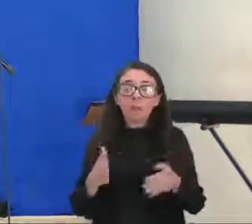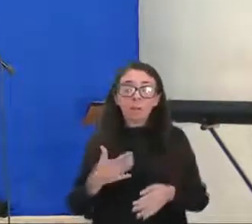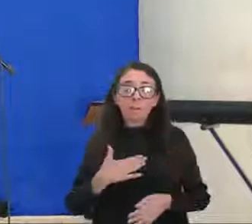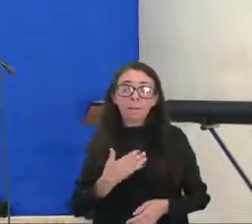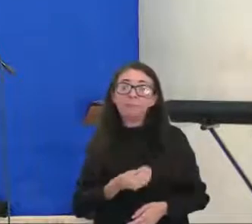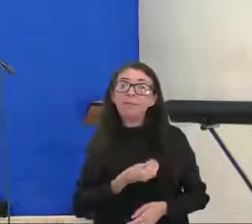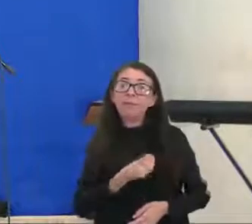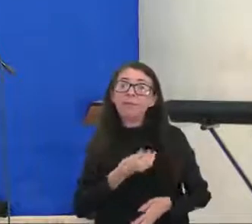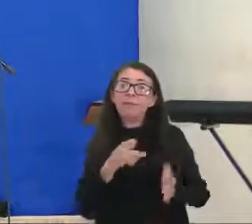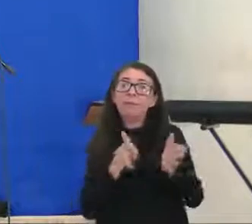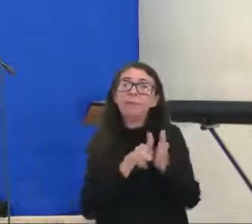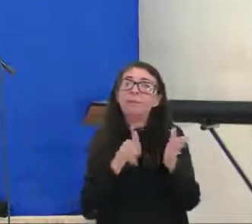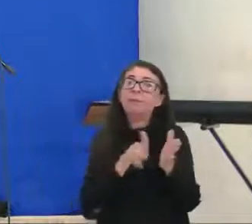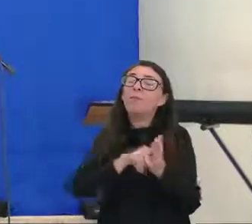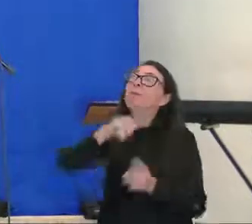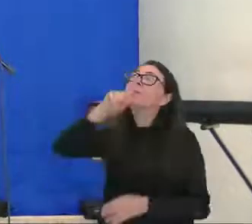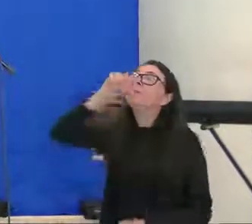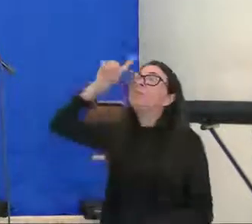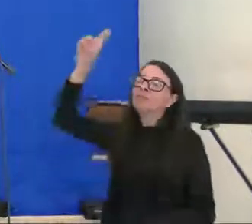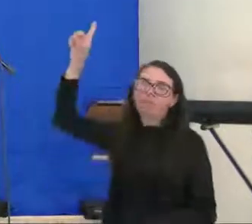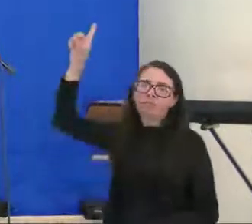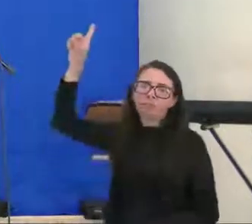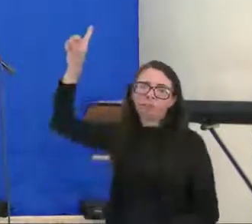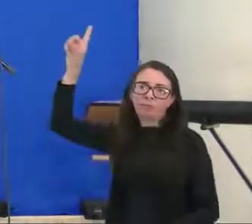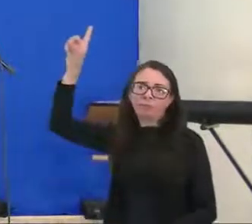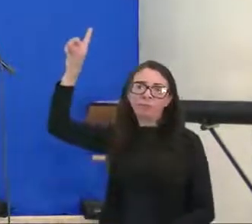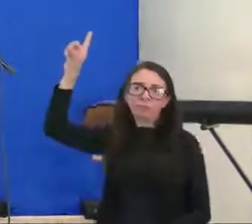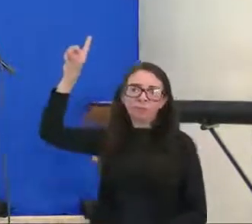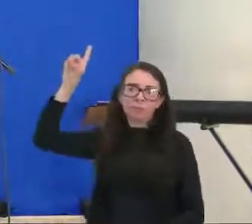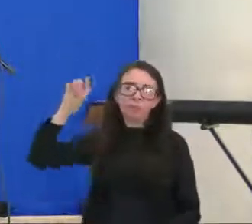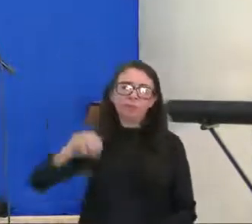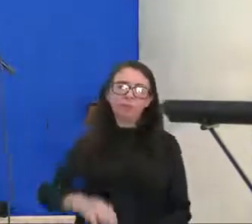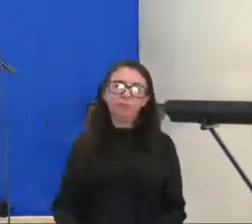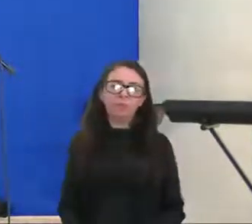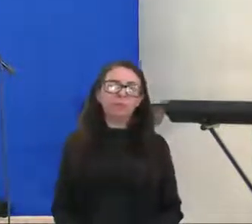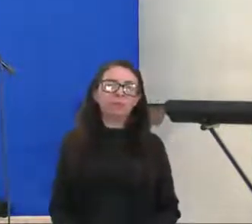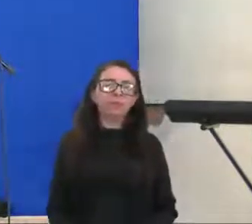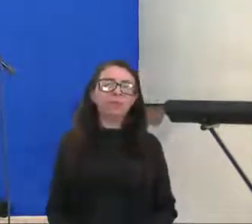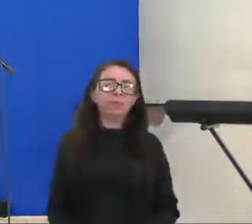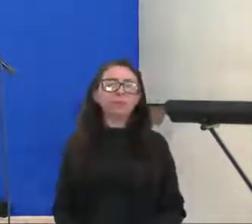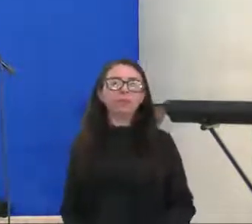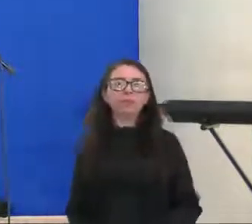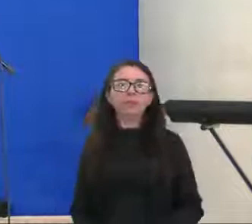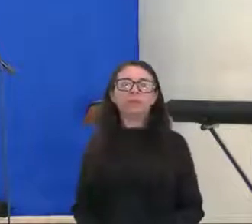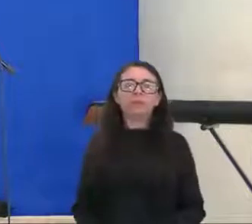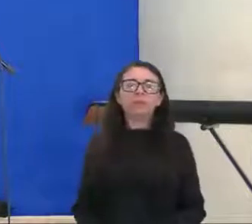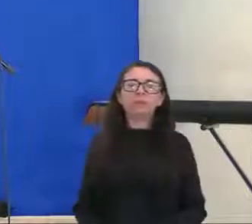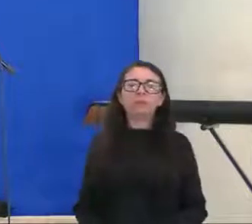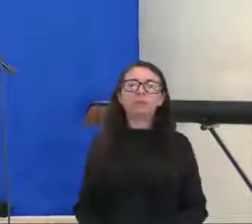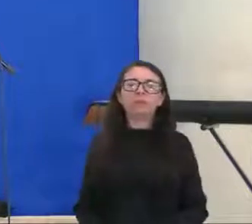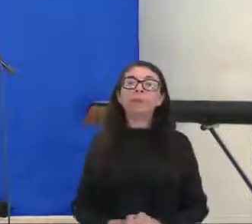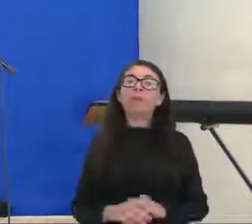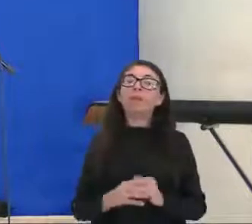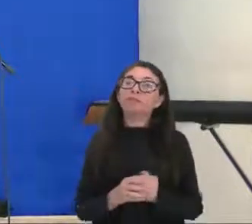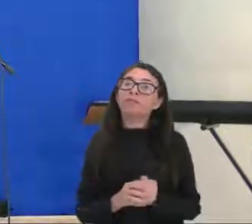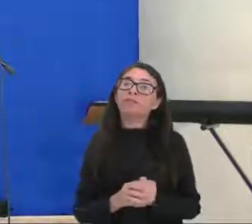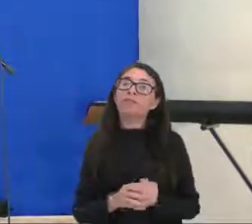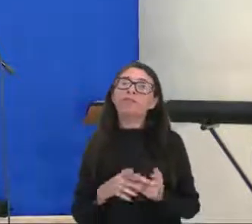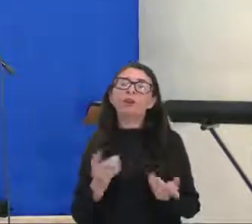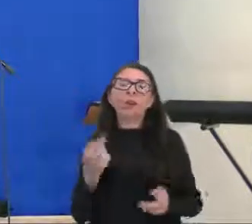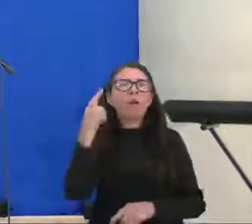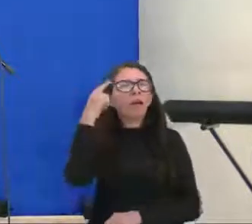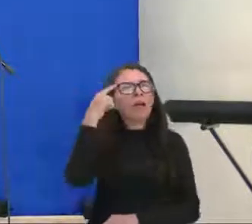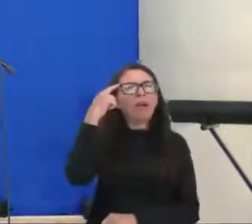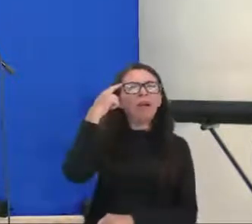instrui como deve ser esse corpo. E como que esse corpo vai trabalhar conforme a vontade de Deus? Irmãos, conforme o